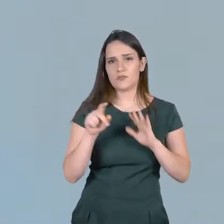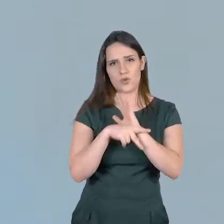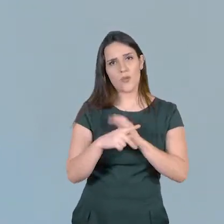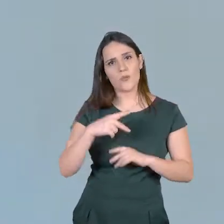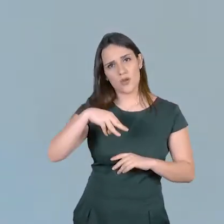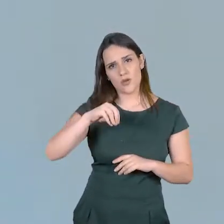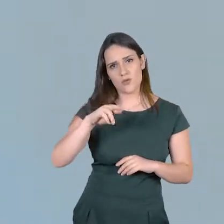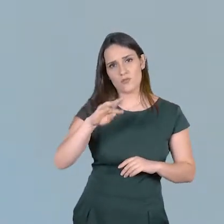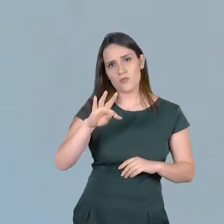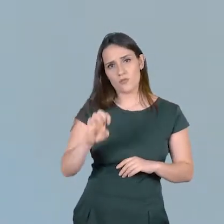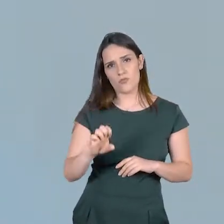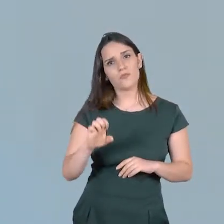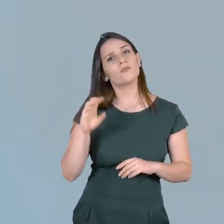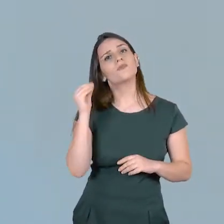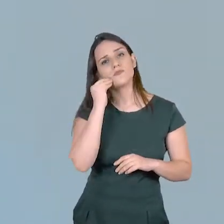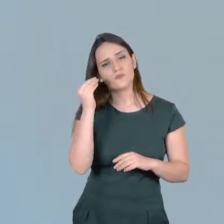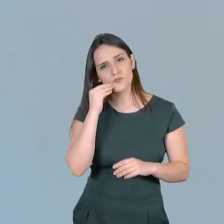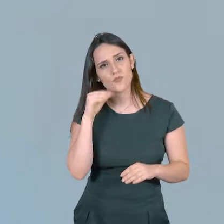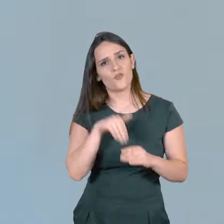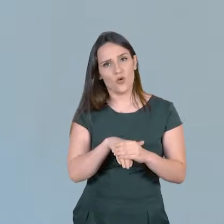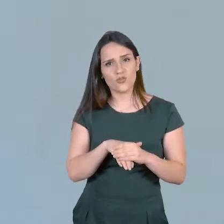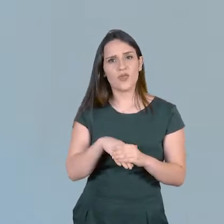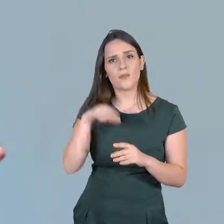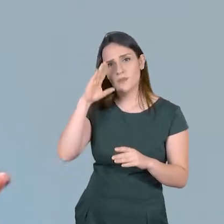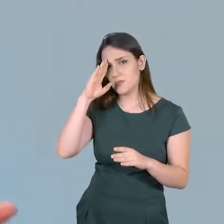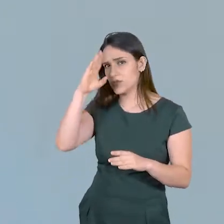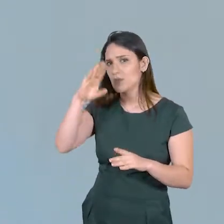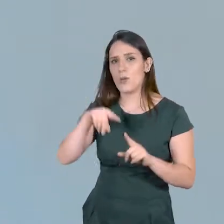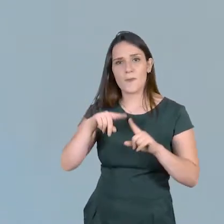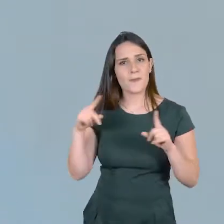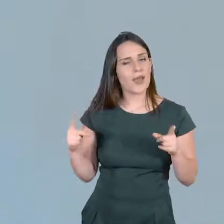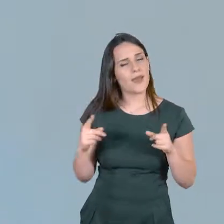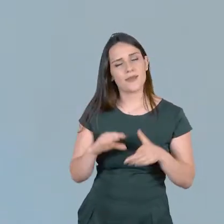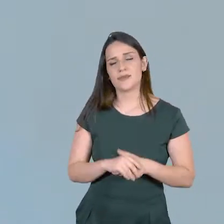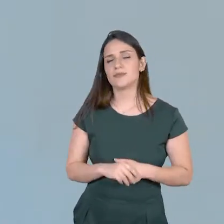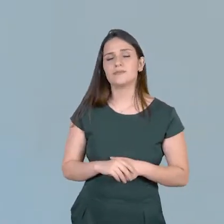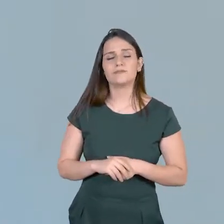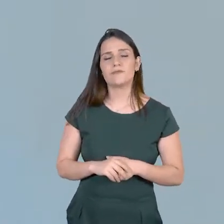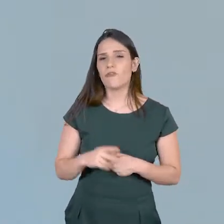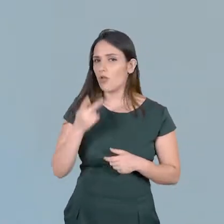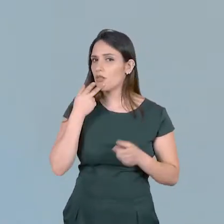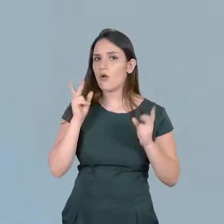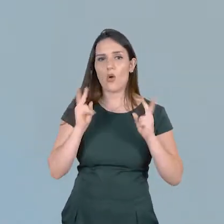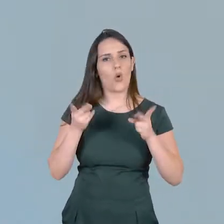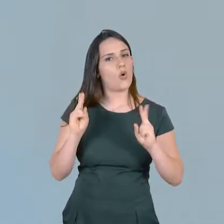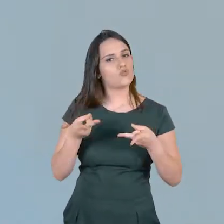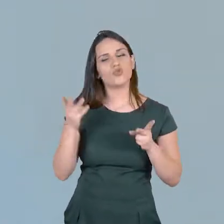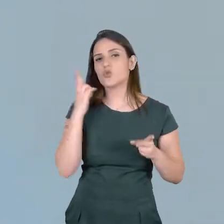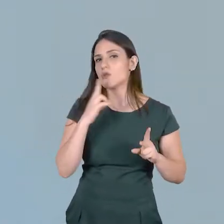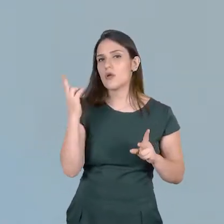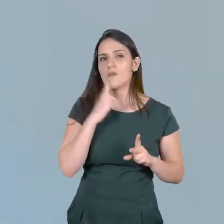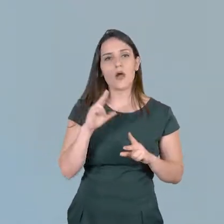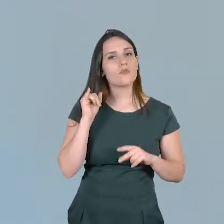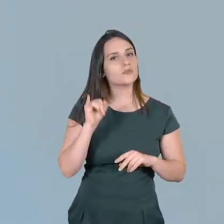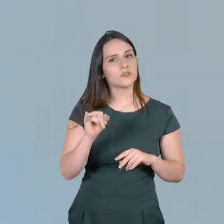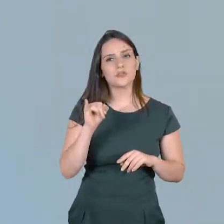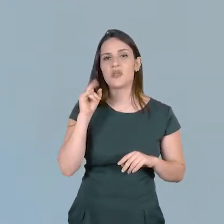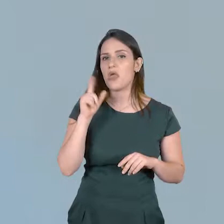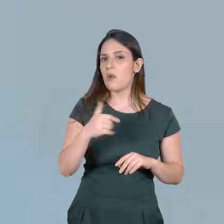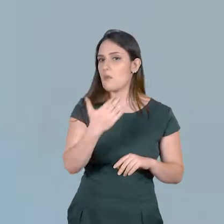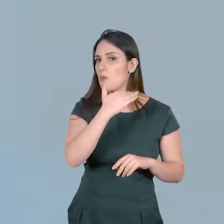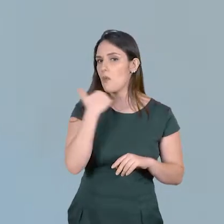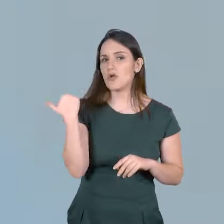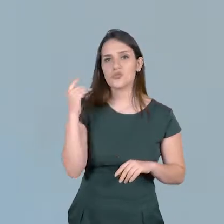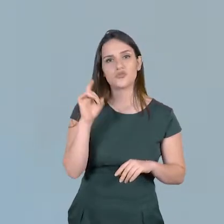votação do Congresso, da Câmara, mas manteve-se no texto original do texto base e agora vai